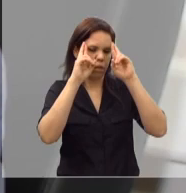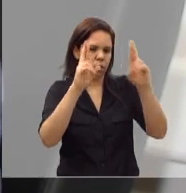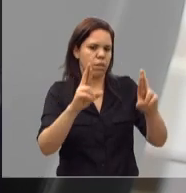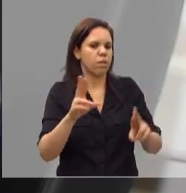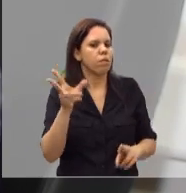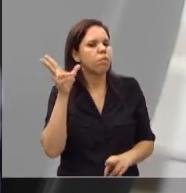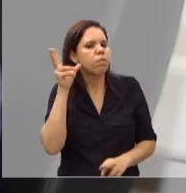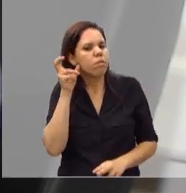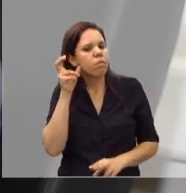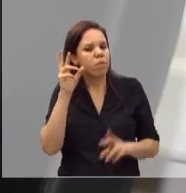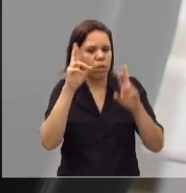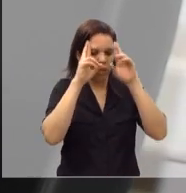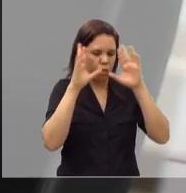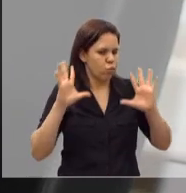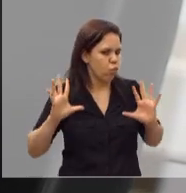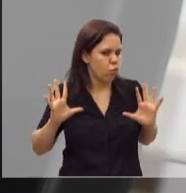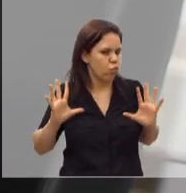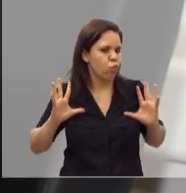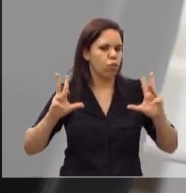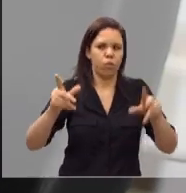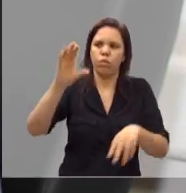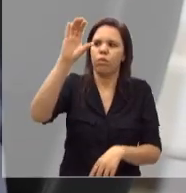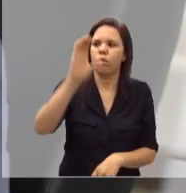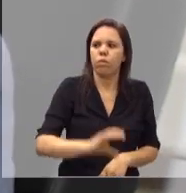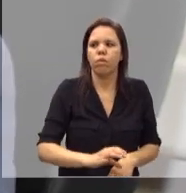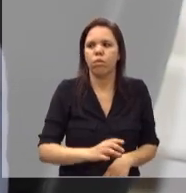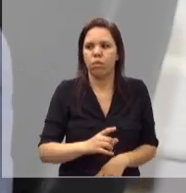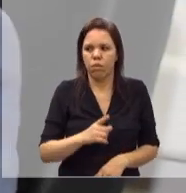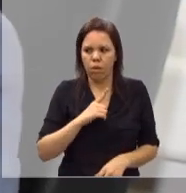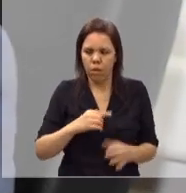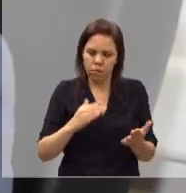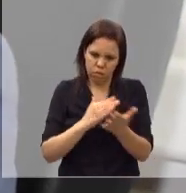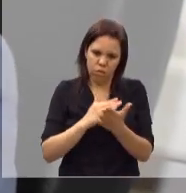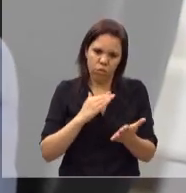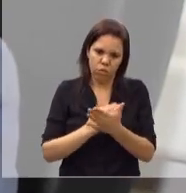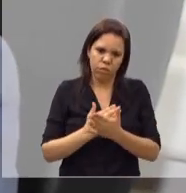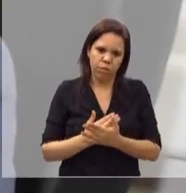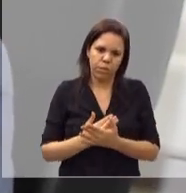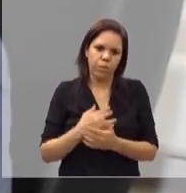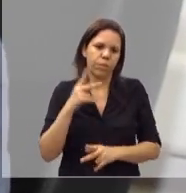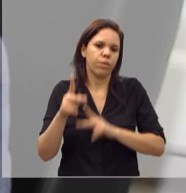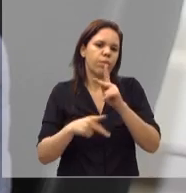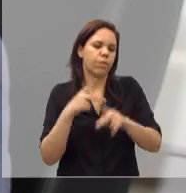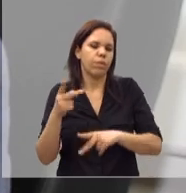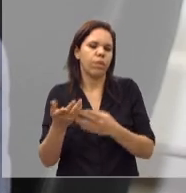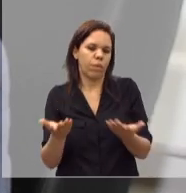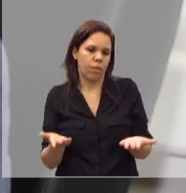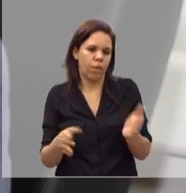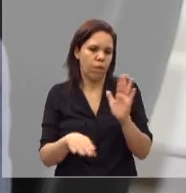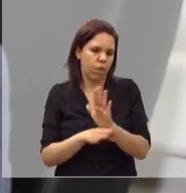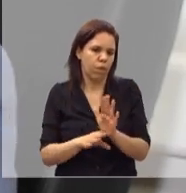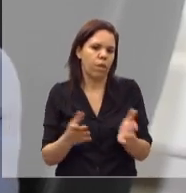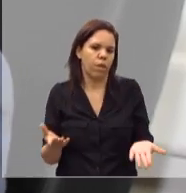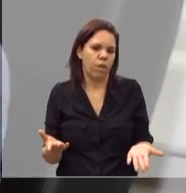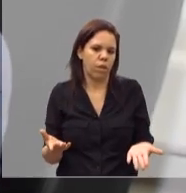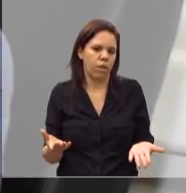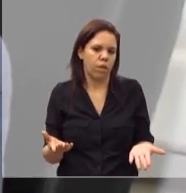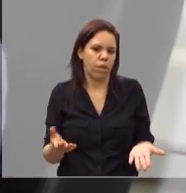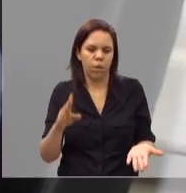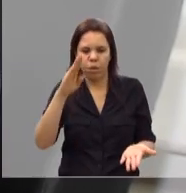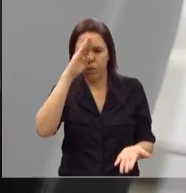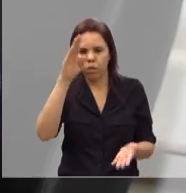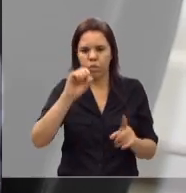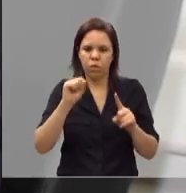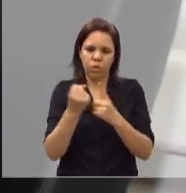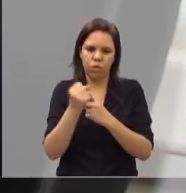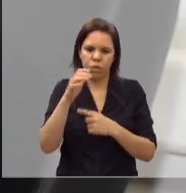ouvir e respeitar todos os cidadãos, e aí eu tenho sido ajudado. E essas pessoas que ajudam aí, essas pessoas que se destacam na sociedade,